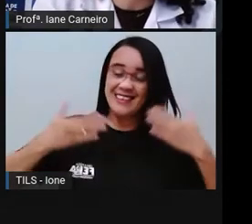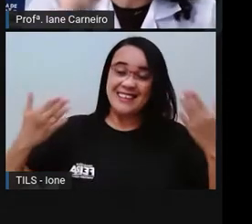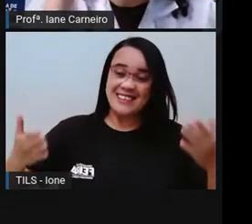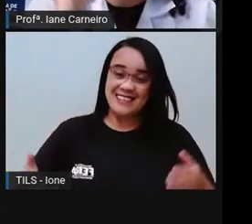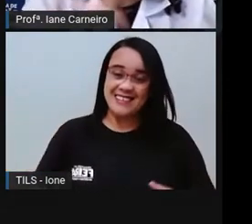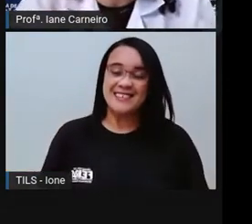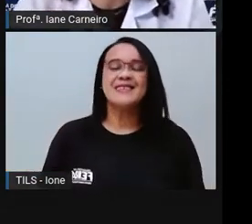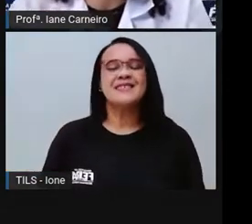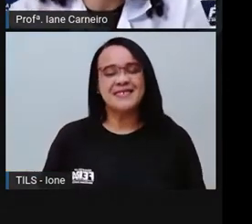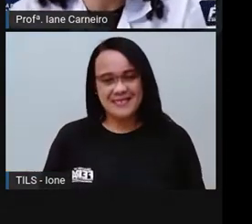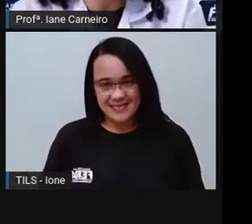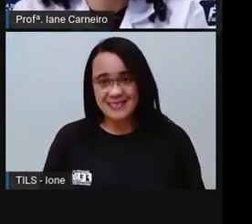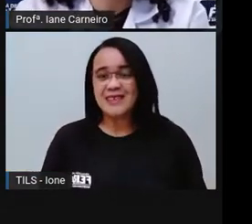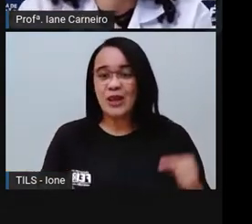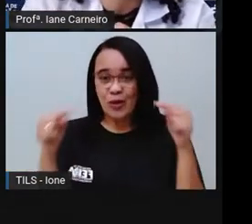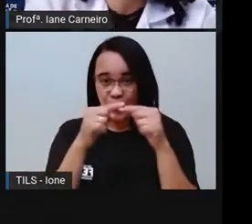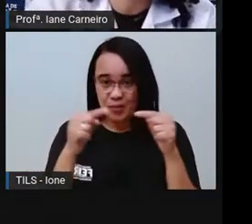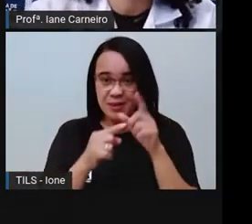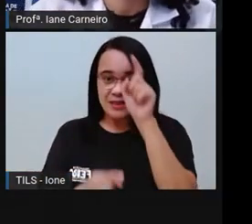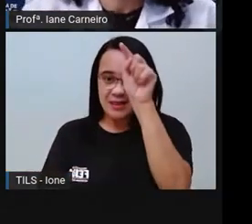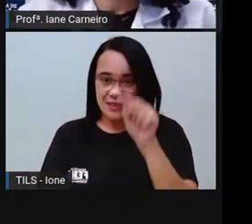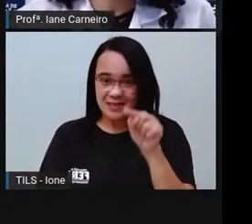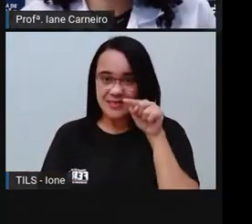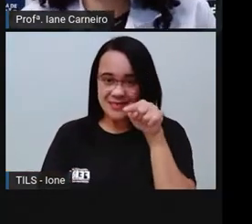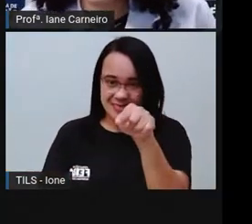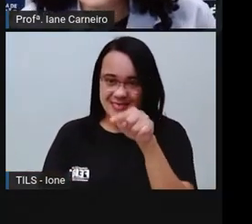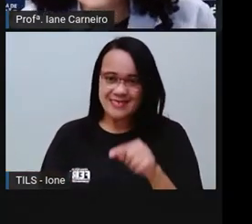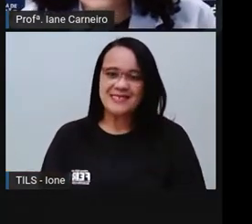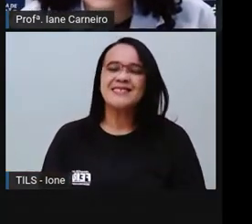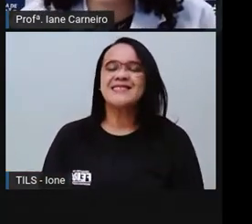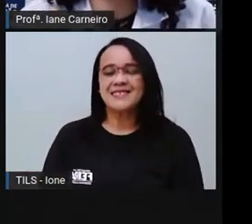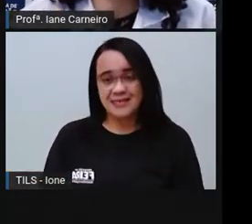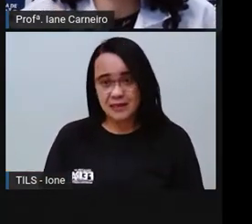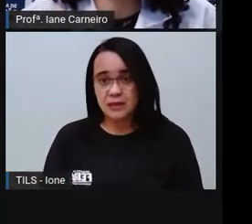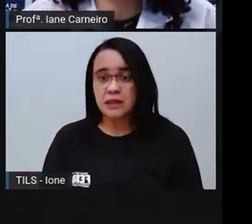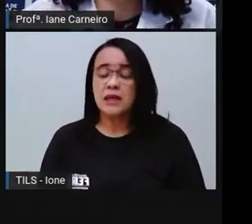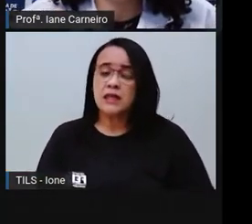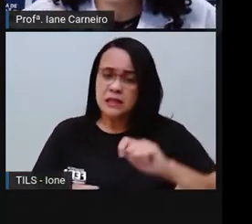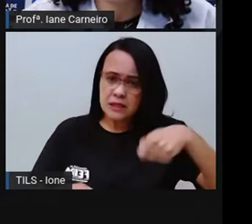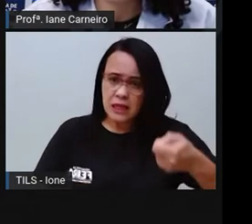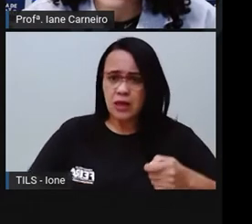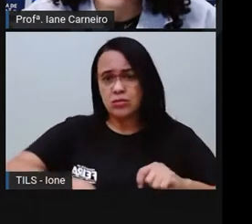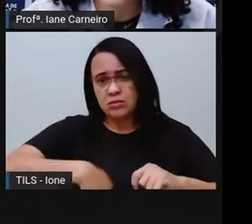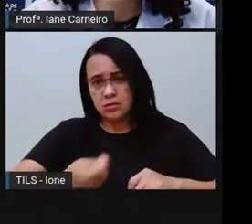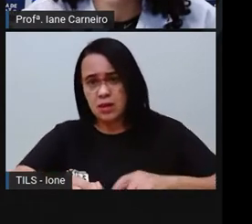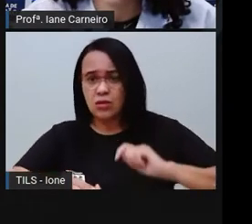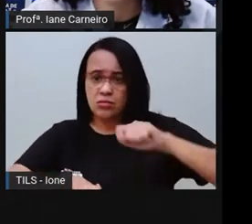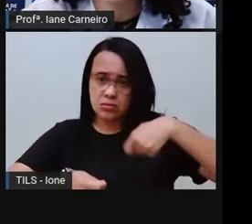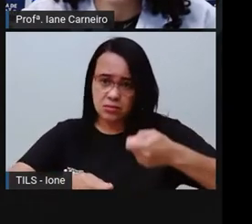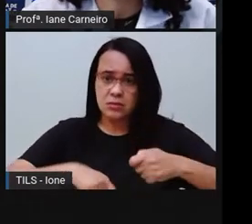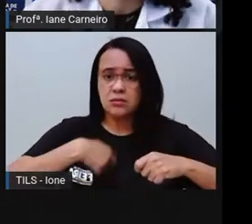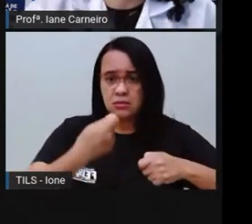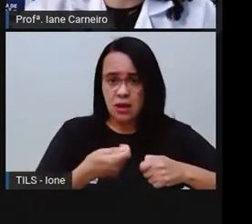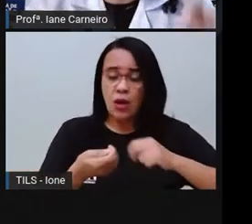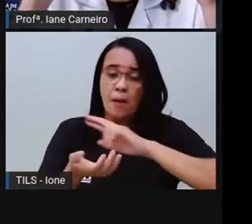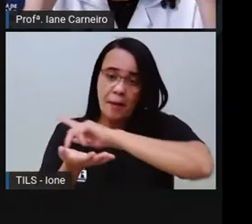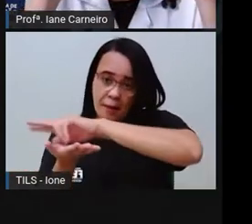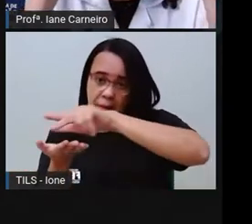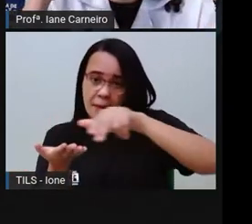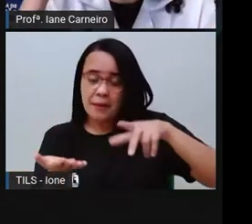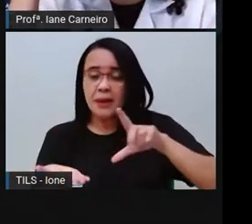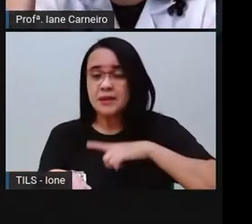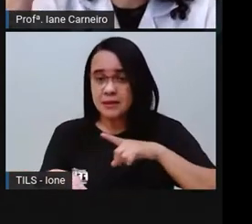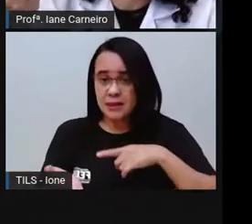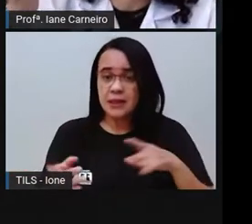termina a palavra Eba com sinal de exclamação além desses sinais né que tem também que as aspas né que é para